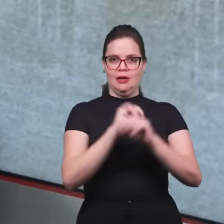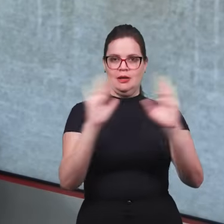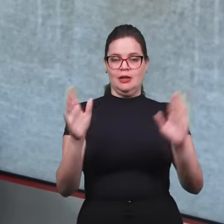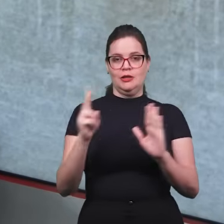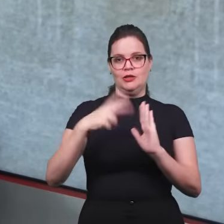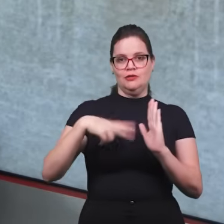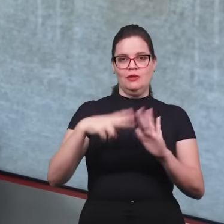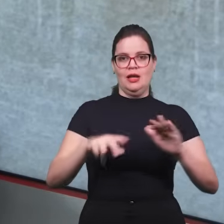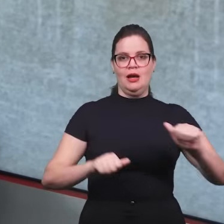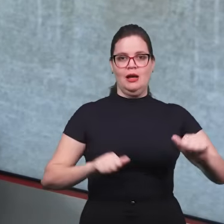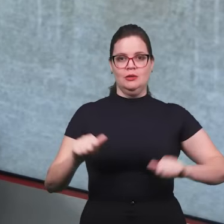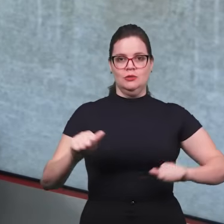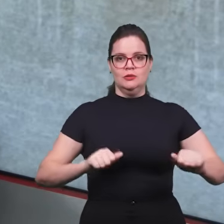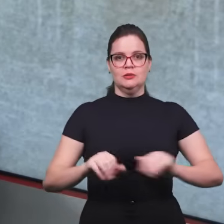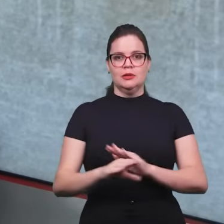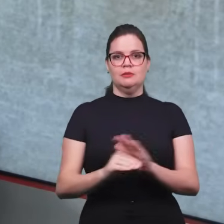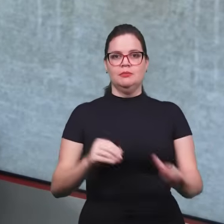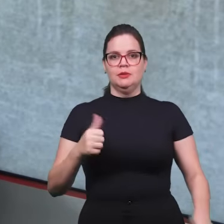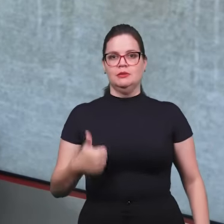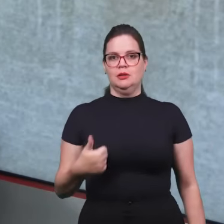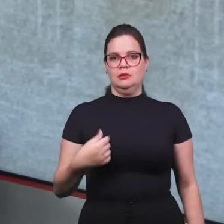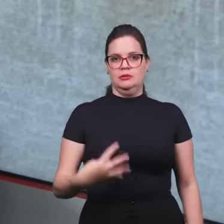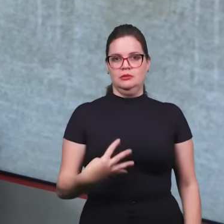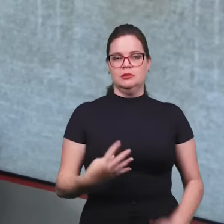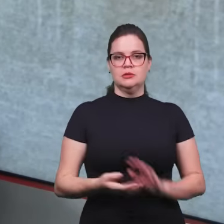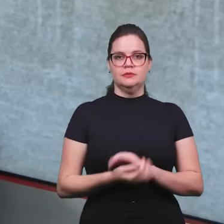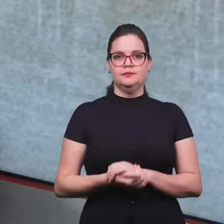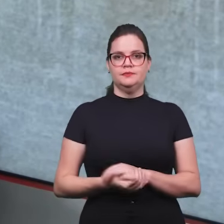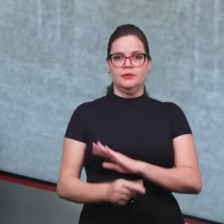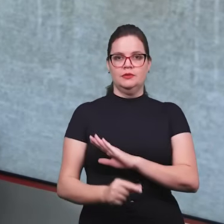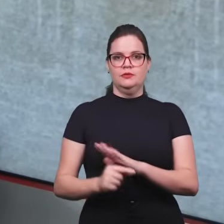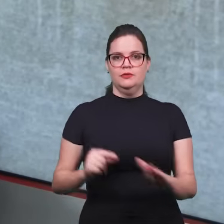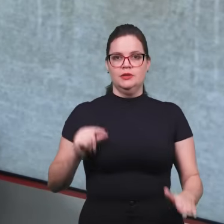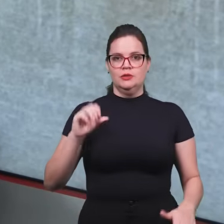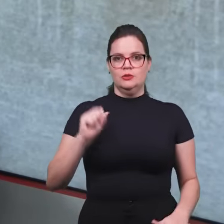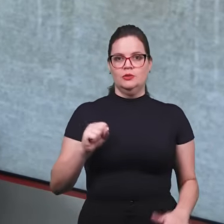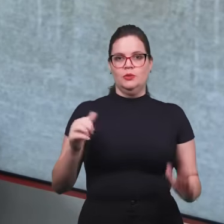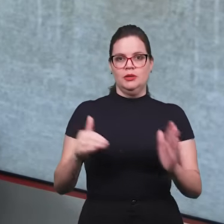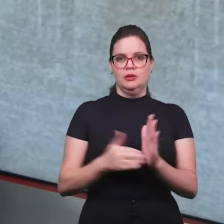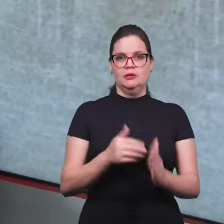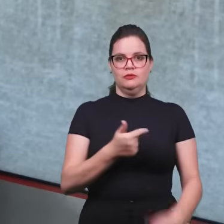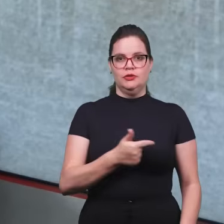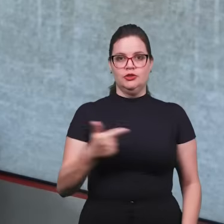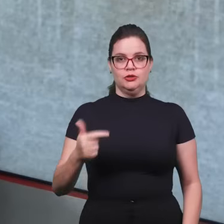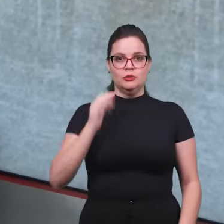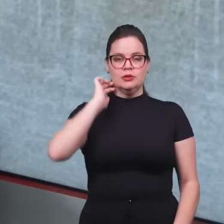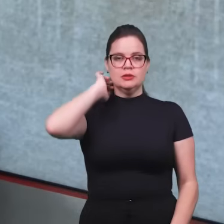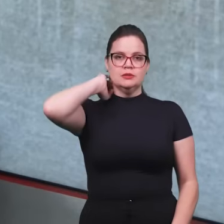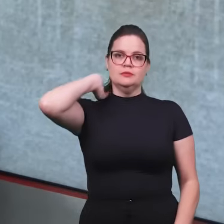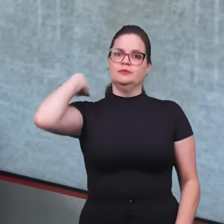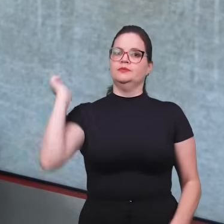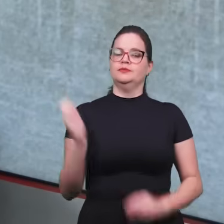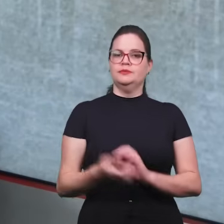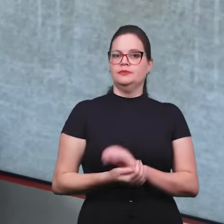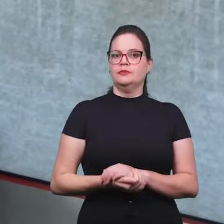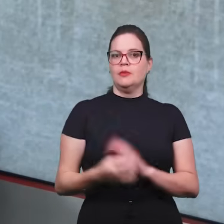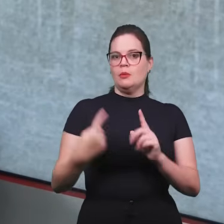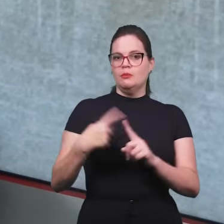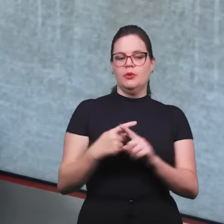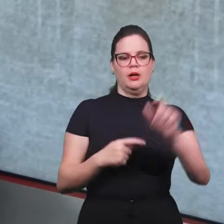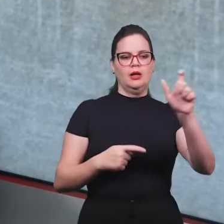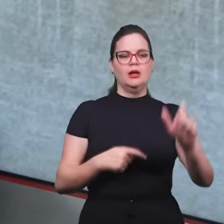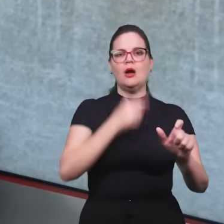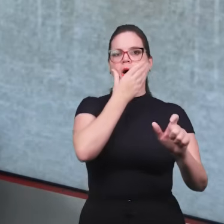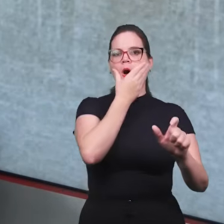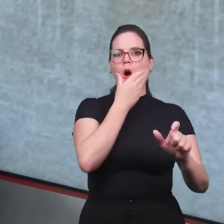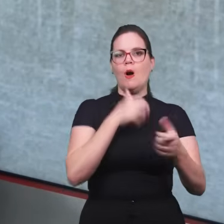vamos agora para o livro de Atos dos Apóstolos, Atos capítulo 14, do verso 8 ao verso 22. Ali, após